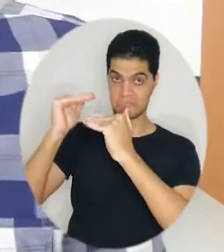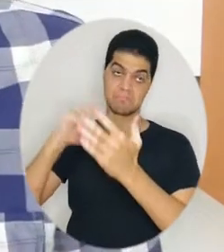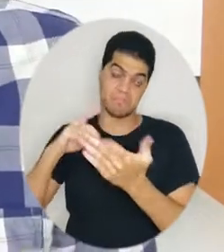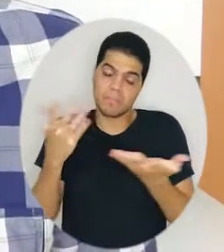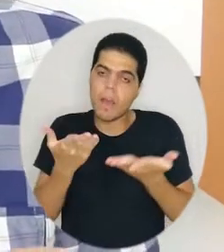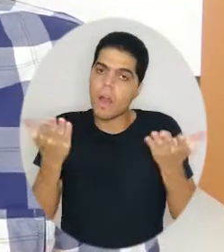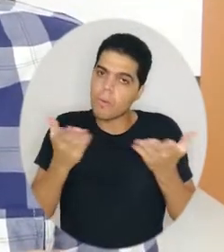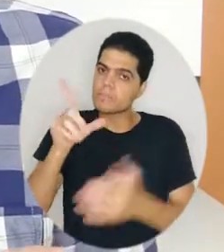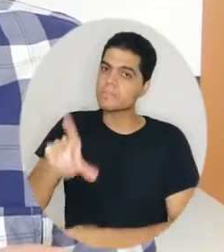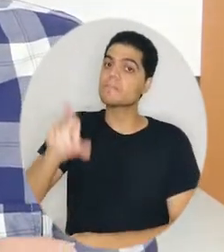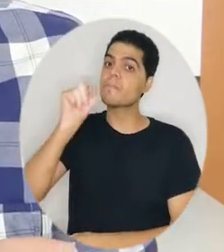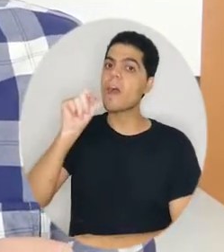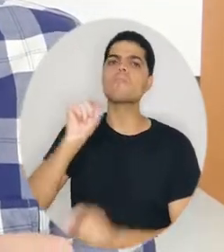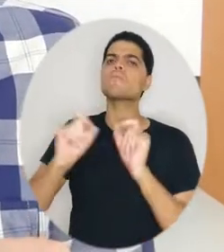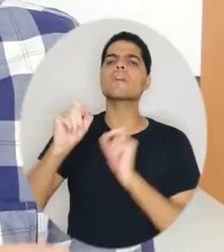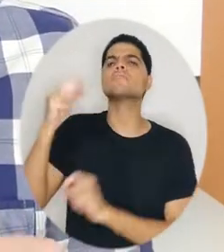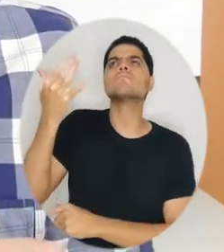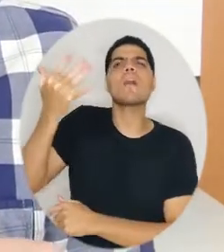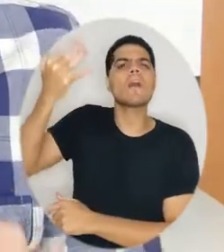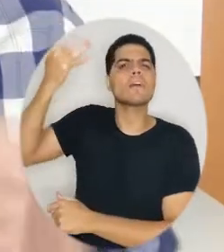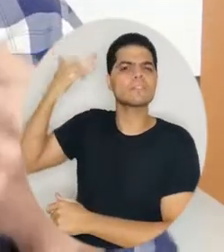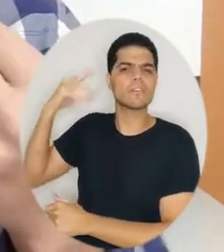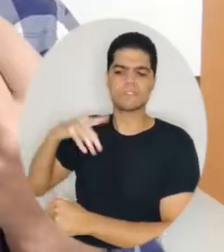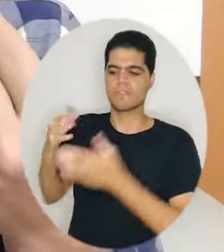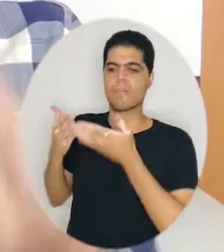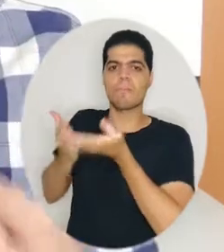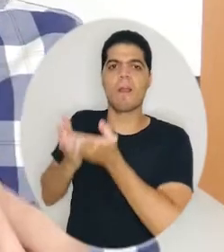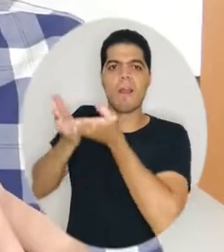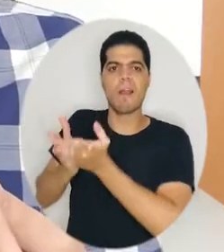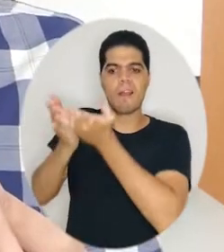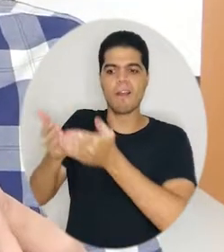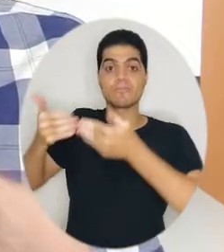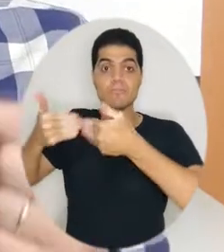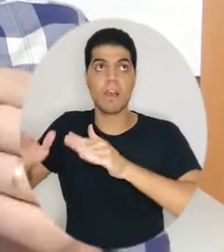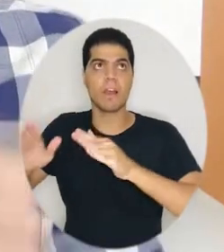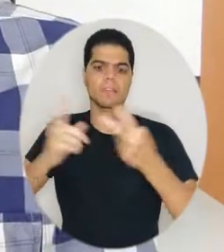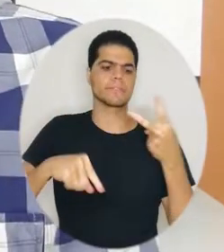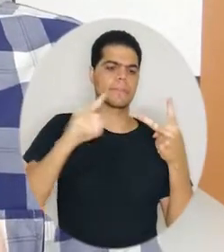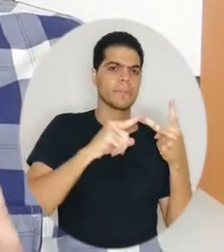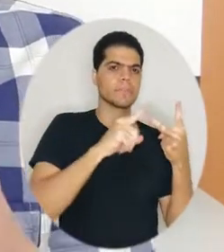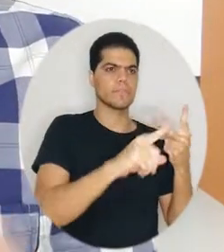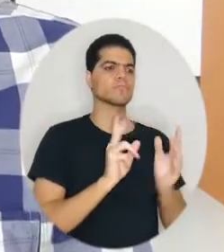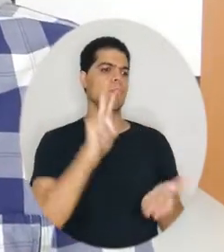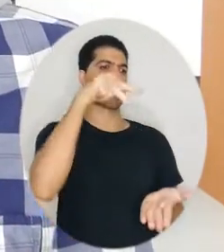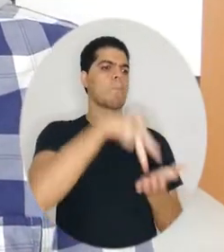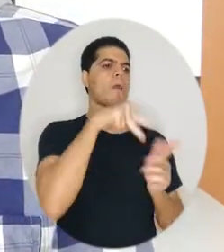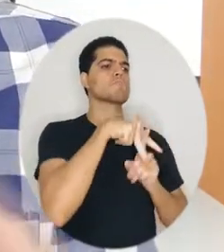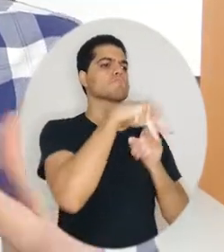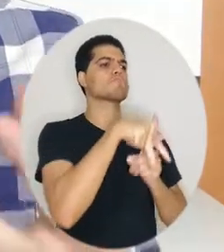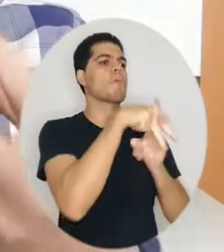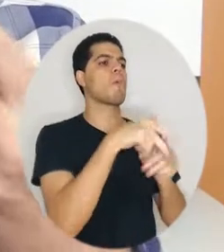trata da escolha de uma memória específica que a memória da abertura e depois da memória do grito do Ipiranga utilizada de forma